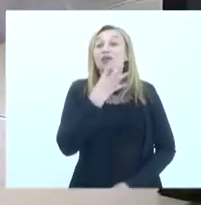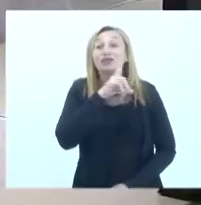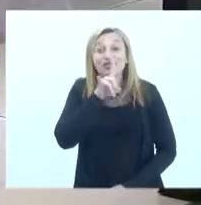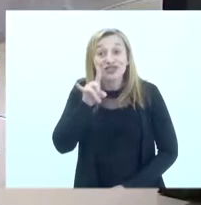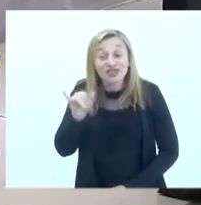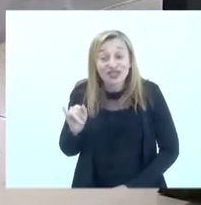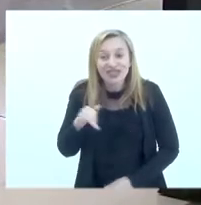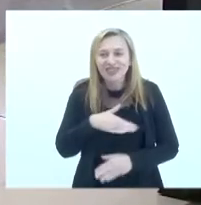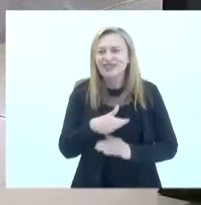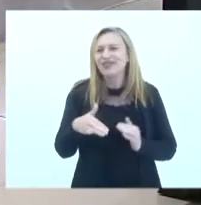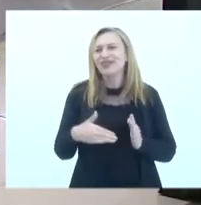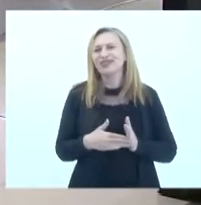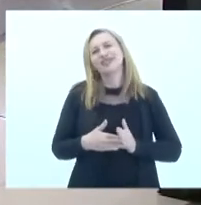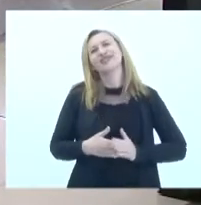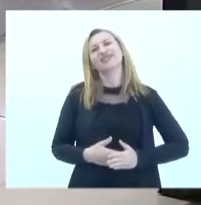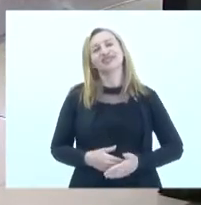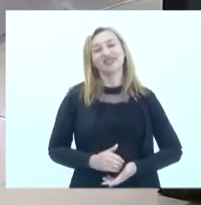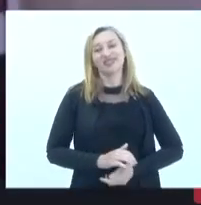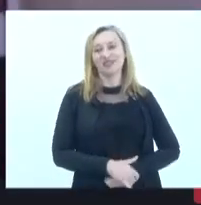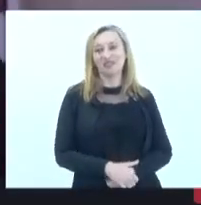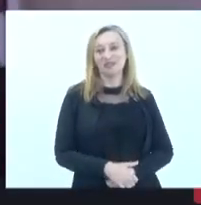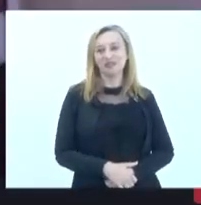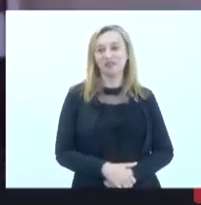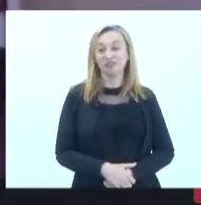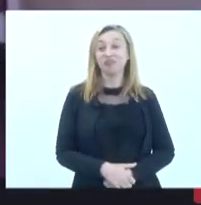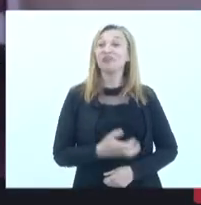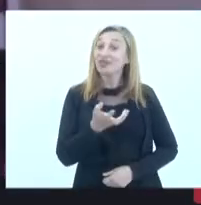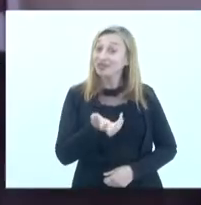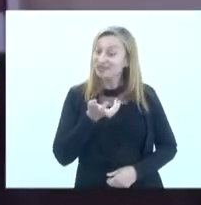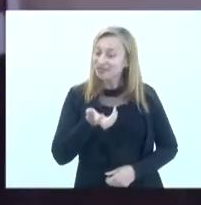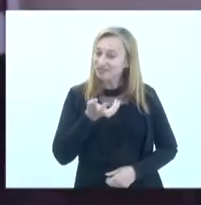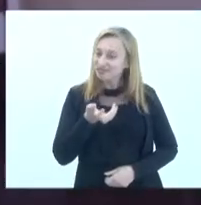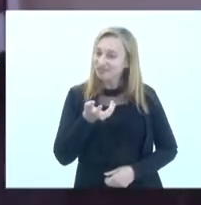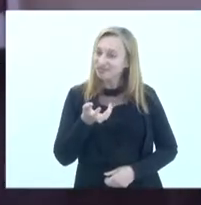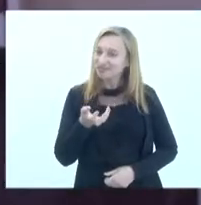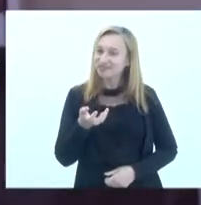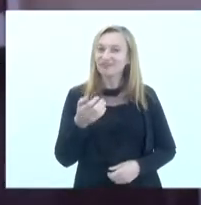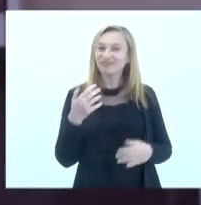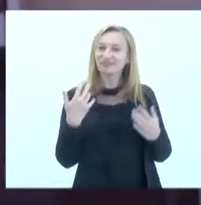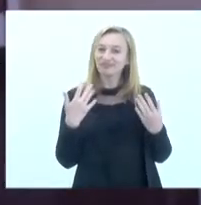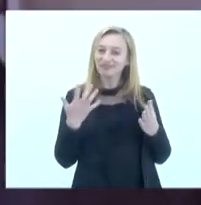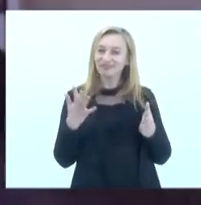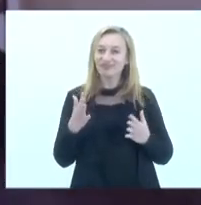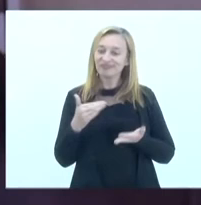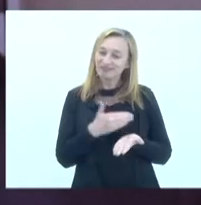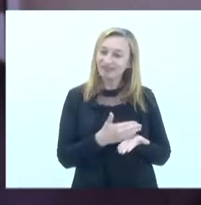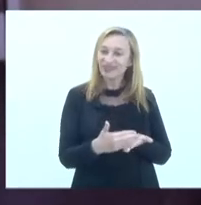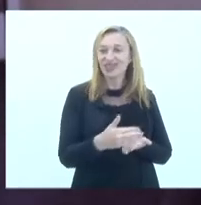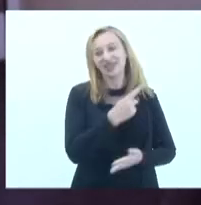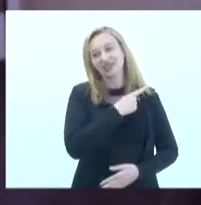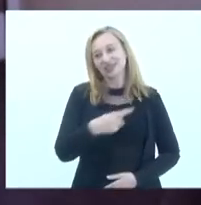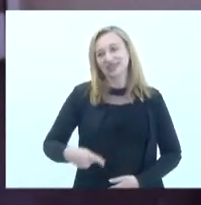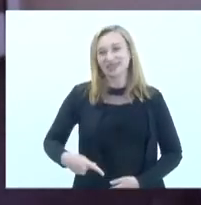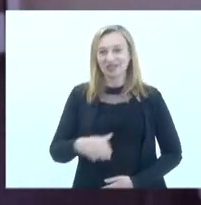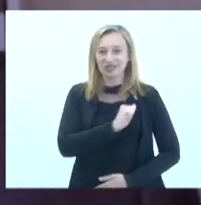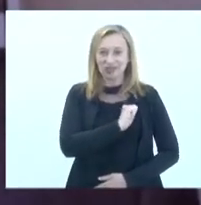Bom dia a todos e todas. Eu quero cumprimentar inicialmente o presidente André Siciliano,